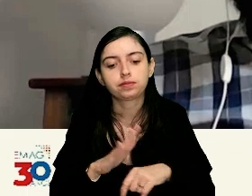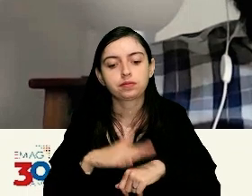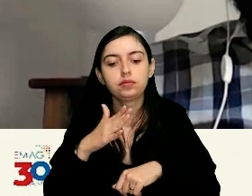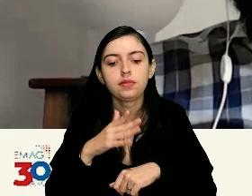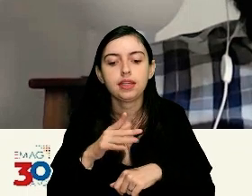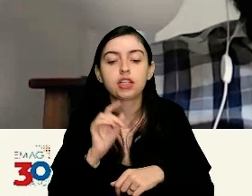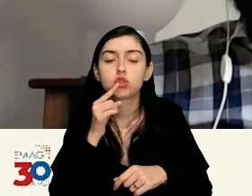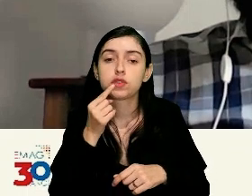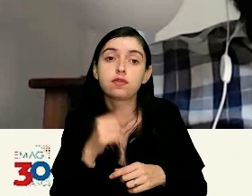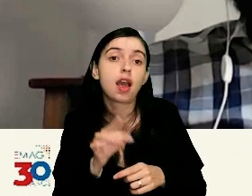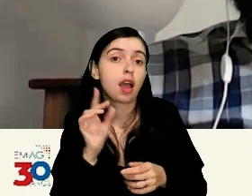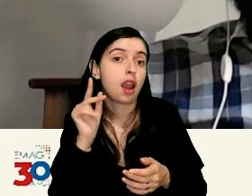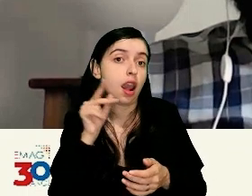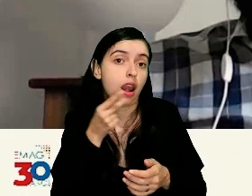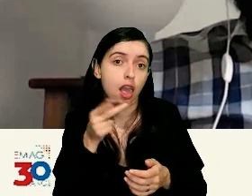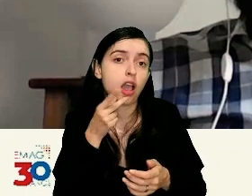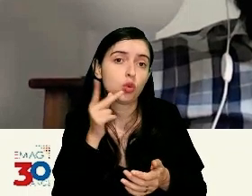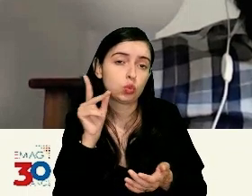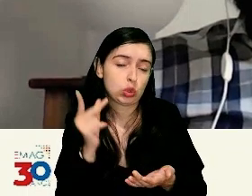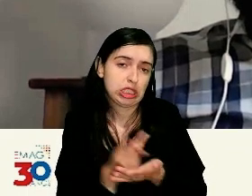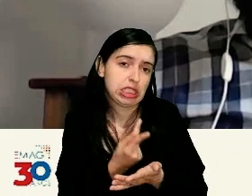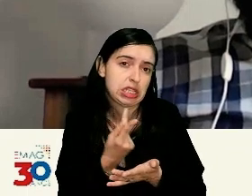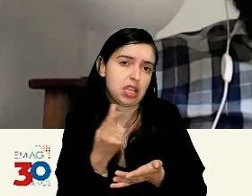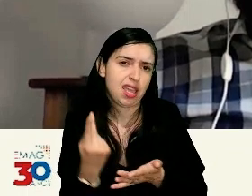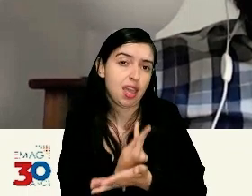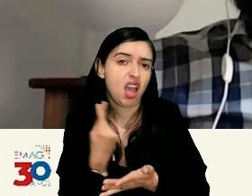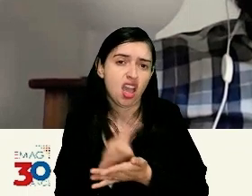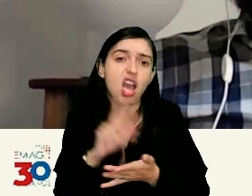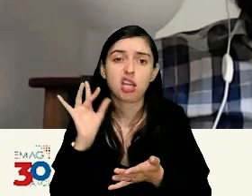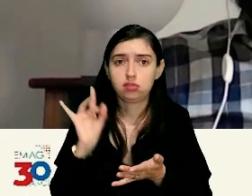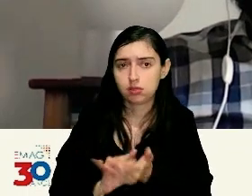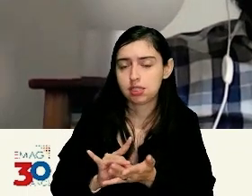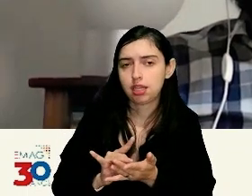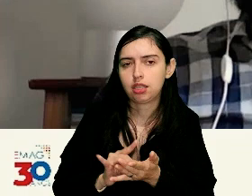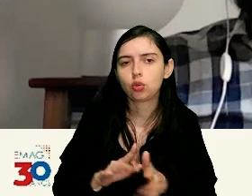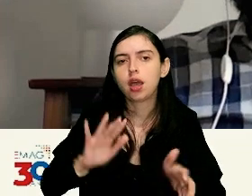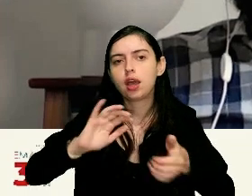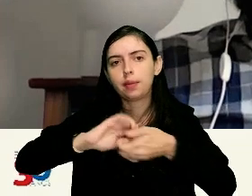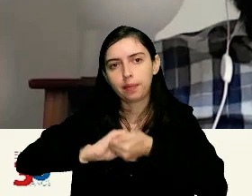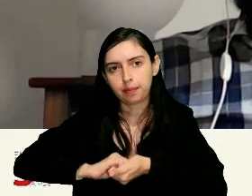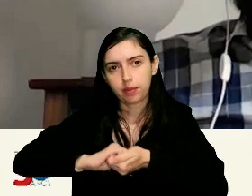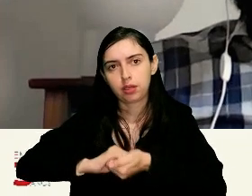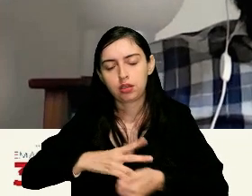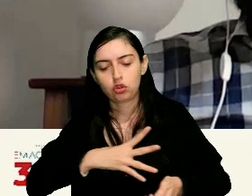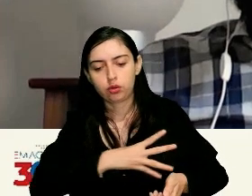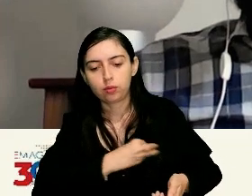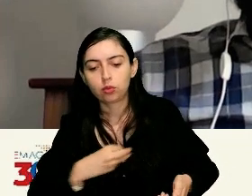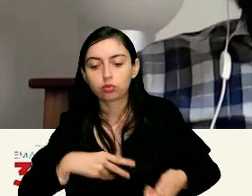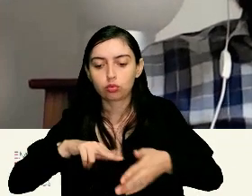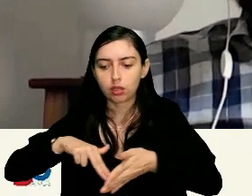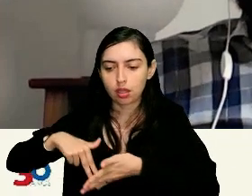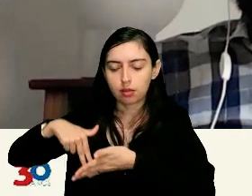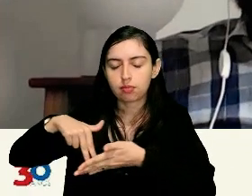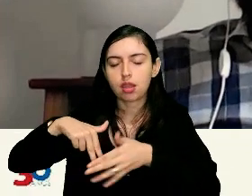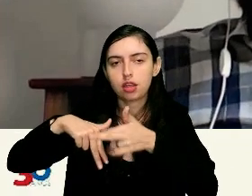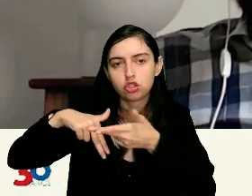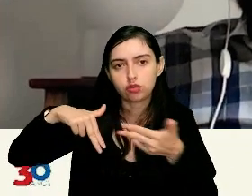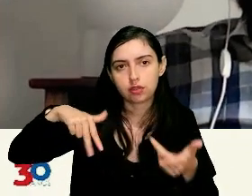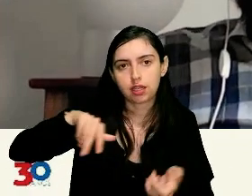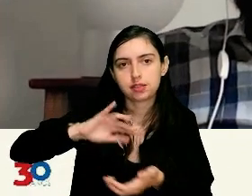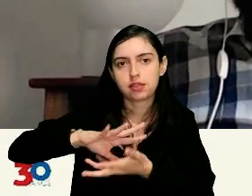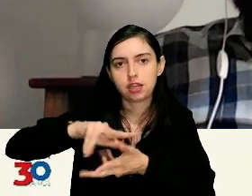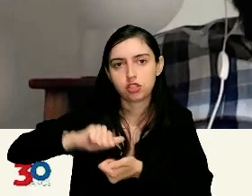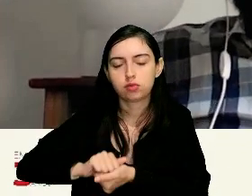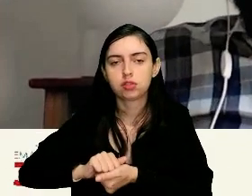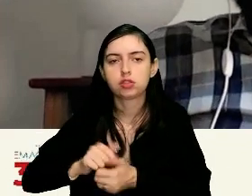e errado, é a gente dar as mãos para os nossos filhos e ir para esse mundo diverso. Porque se ela estiver segura, ela